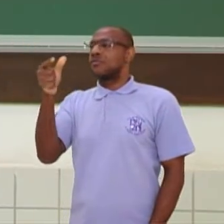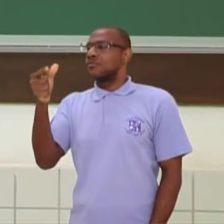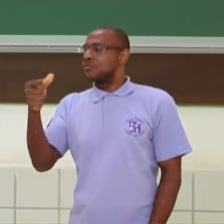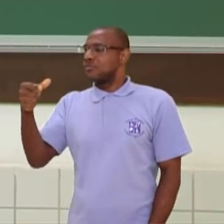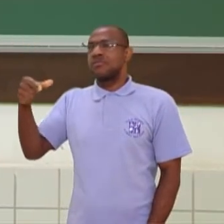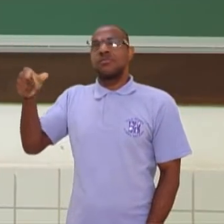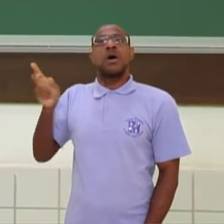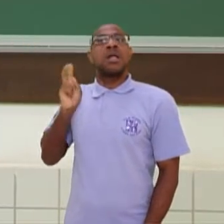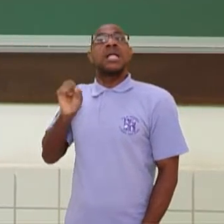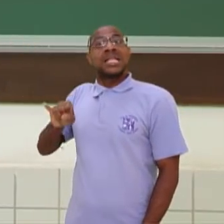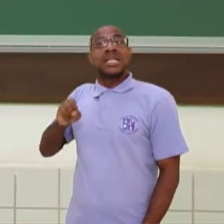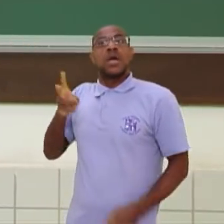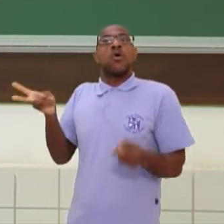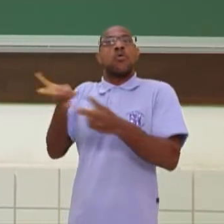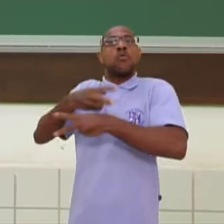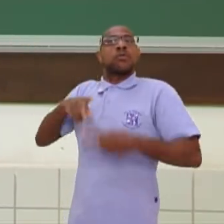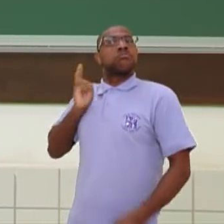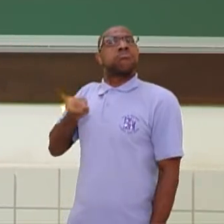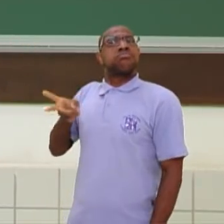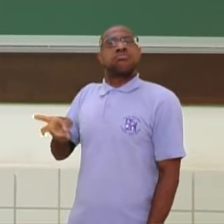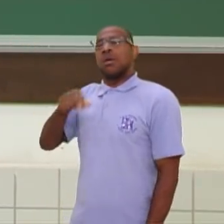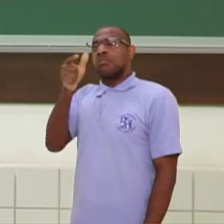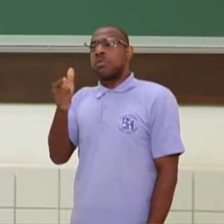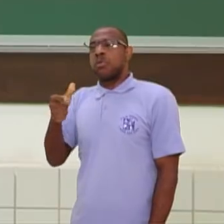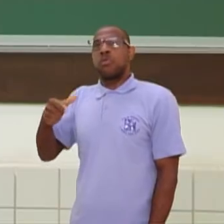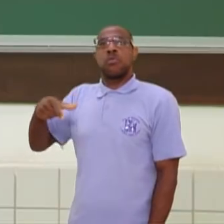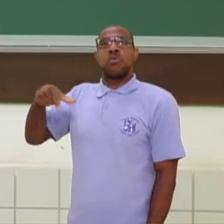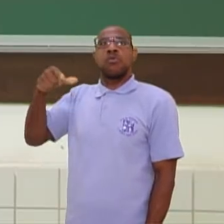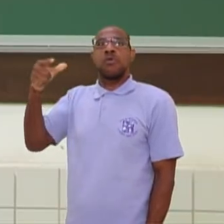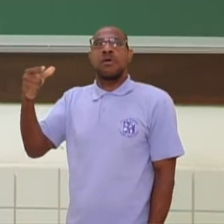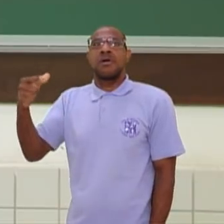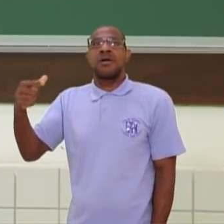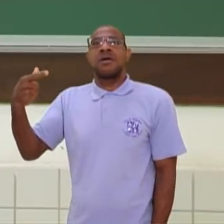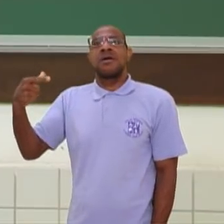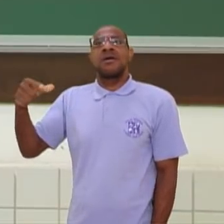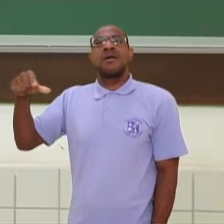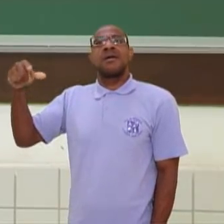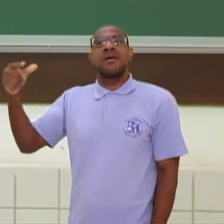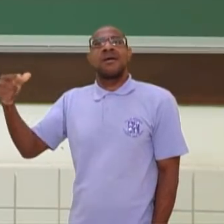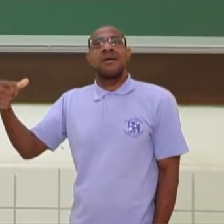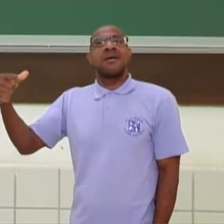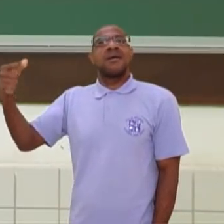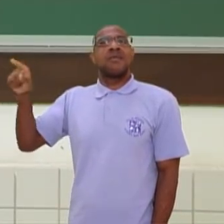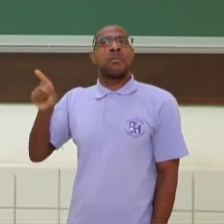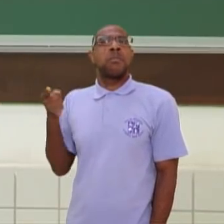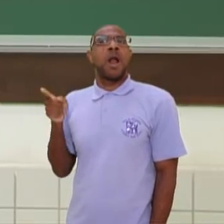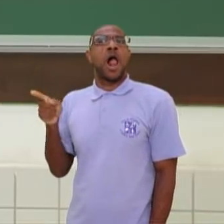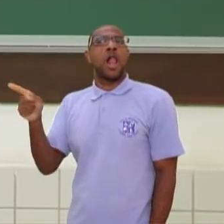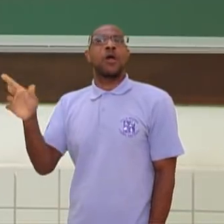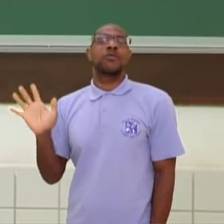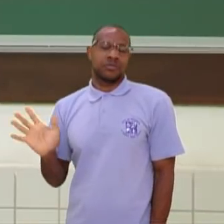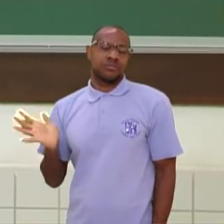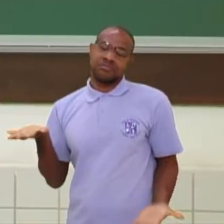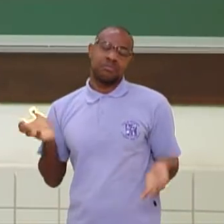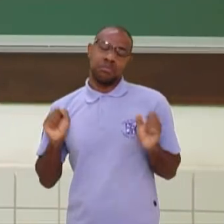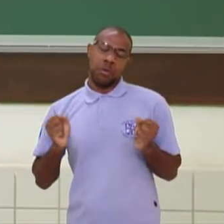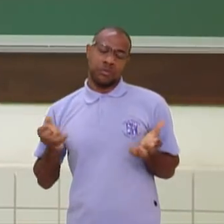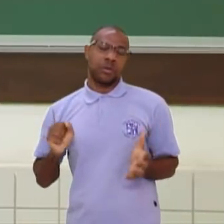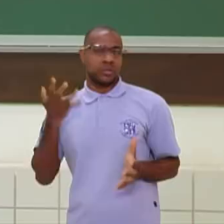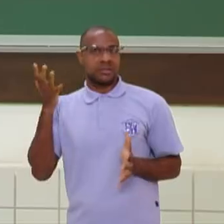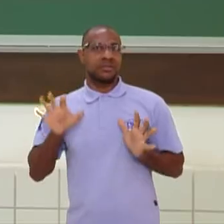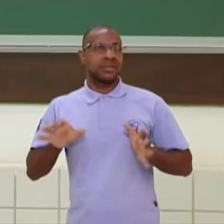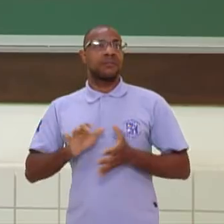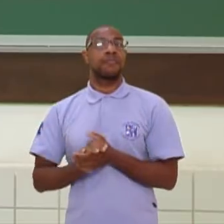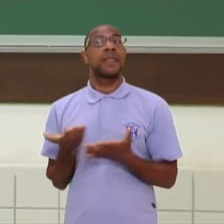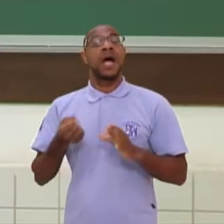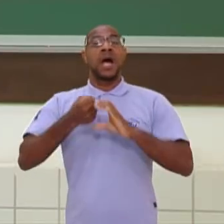seja constante e contínuo, você vai perceber que essa folha ela vai estar se deslocando. Entretanto, o que acontece ali?